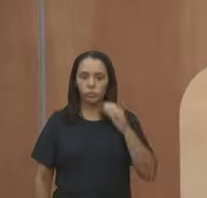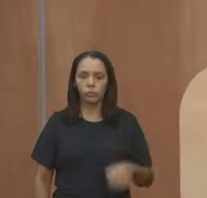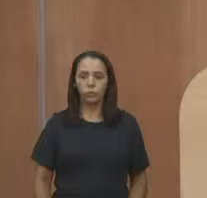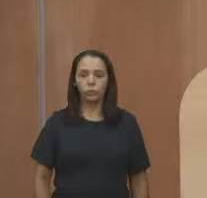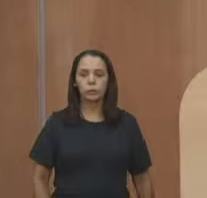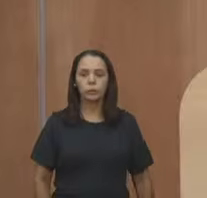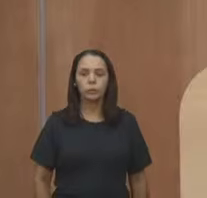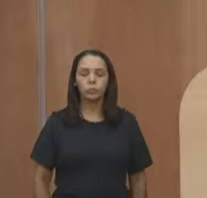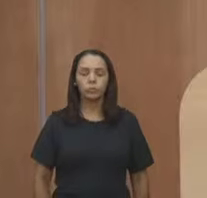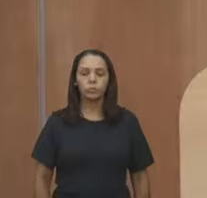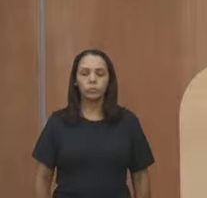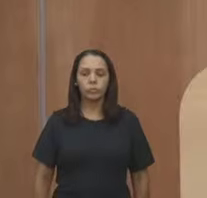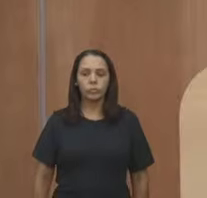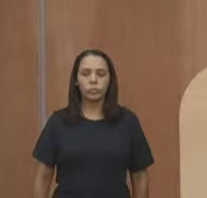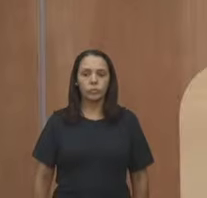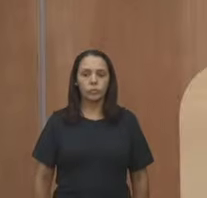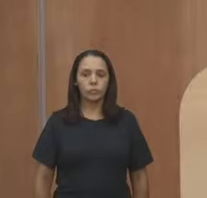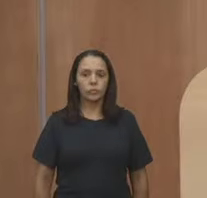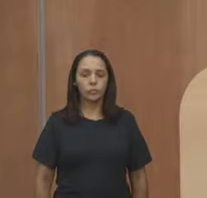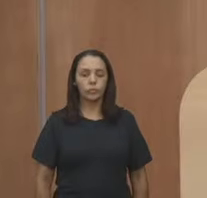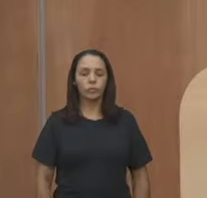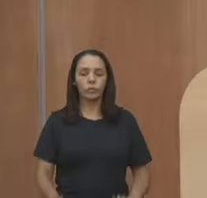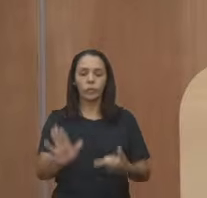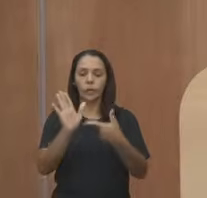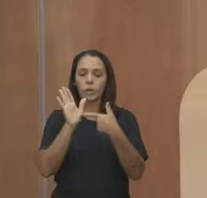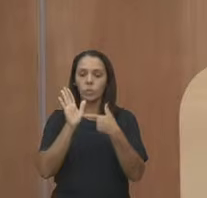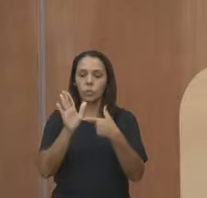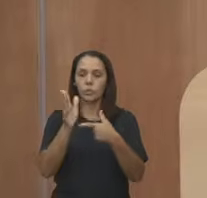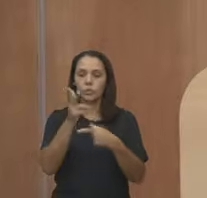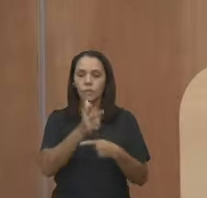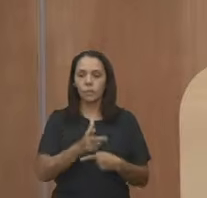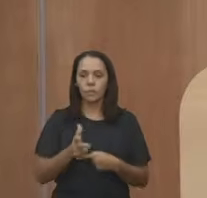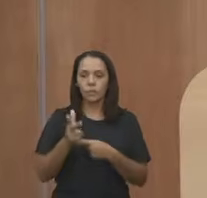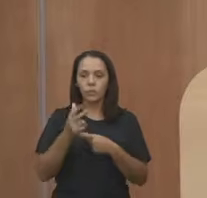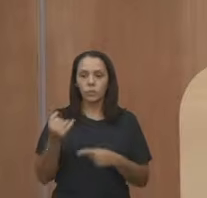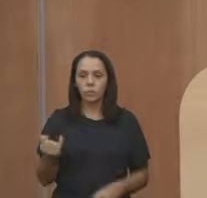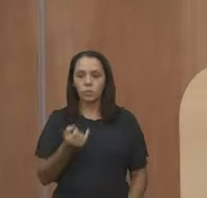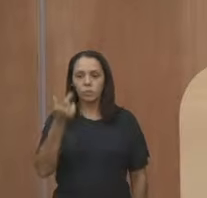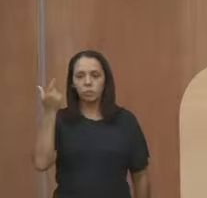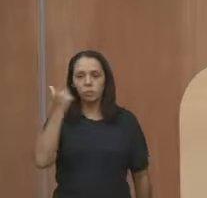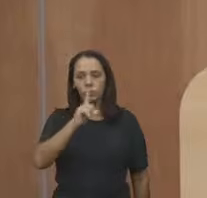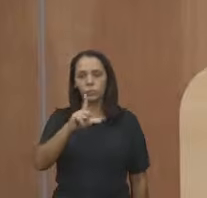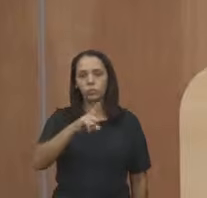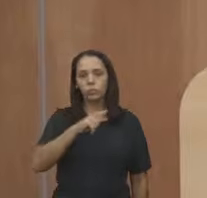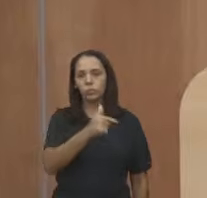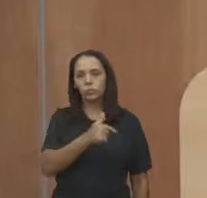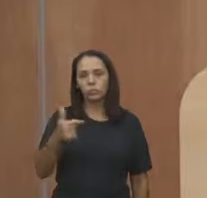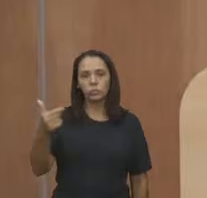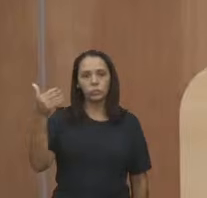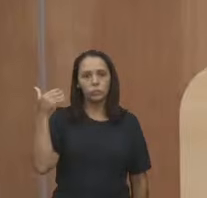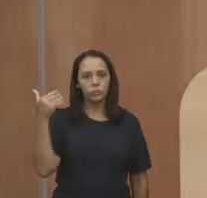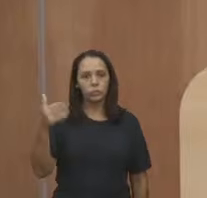a exposição dos nossos trabalhos, pedir para que a técnica coloque o vídeo de uma importante conquista que a gente teve na semana passada.